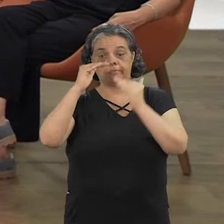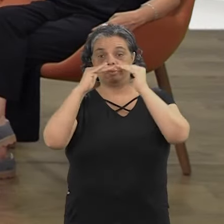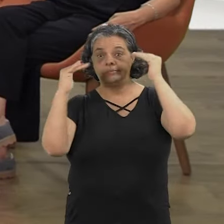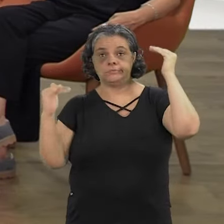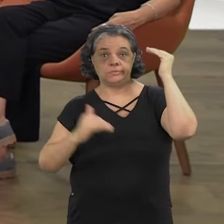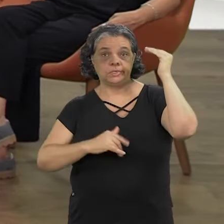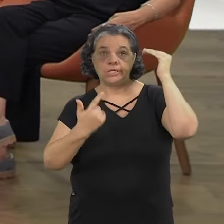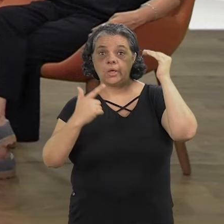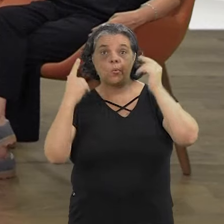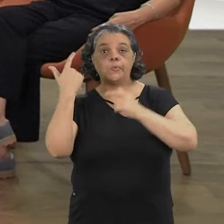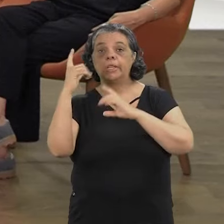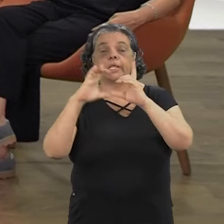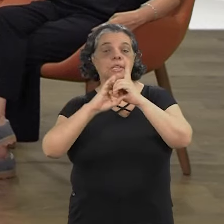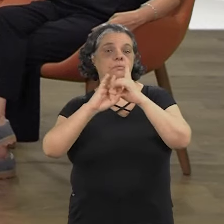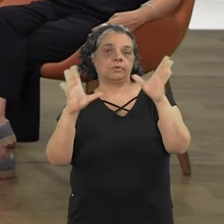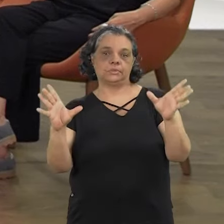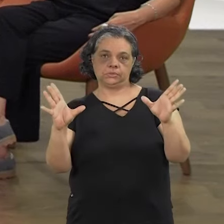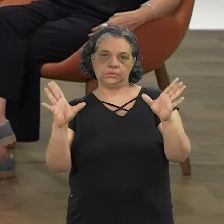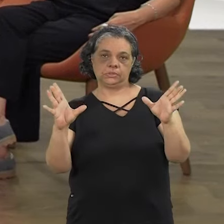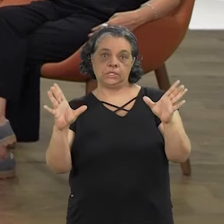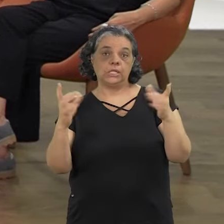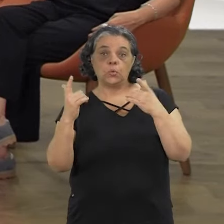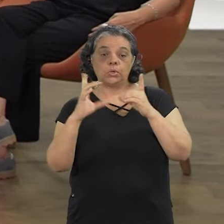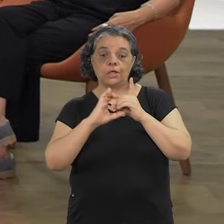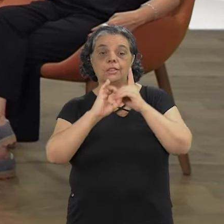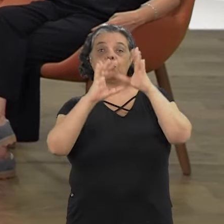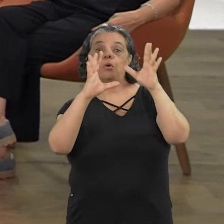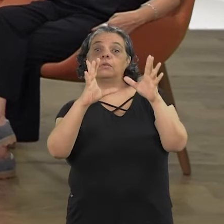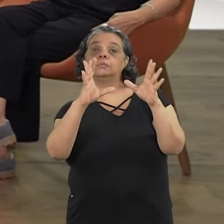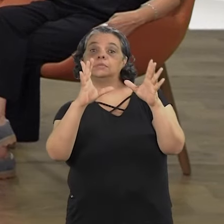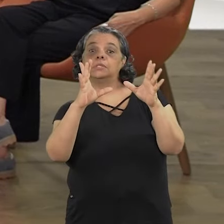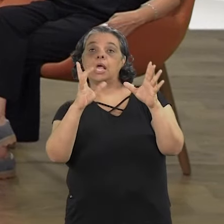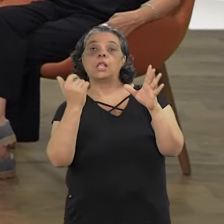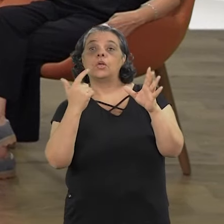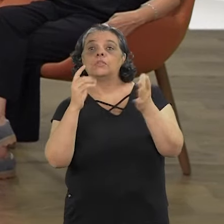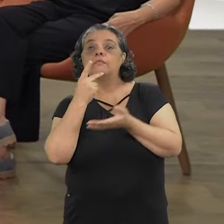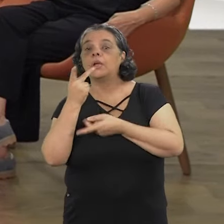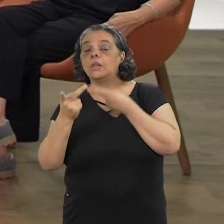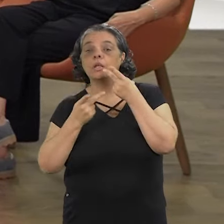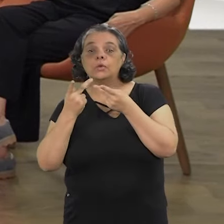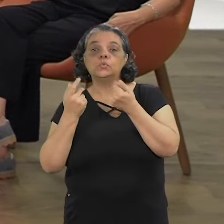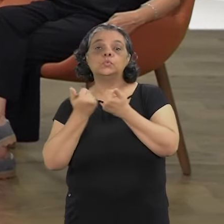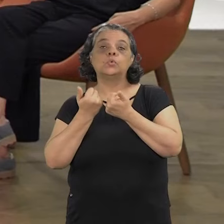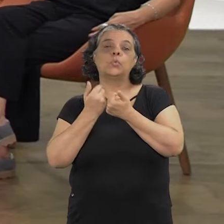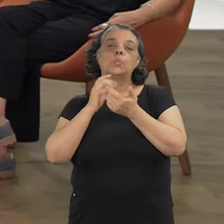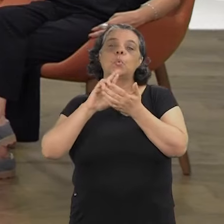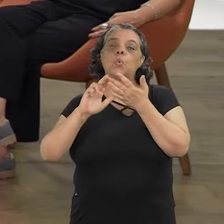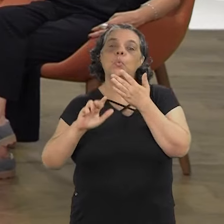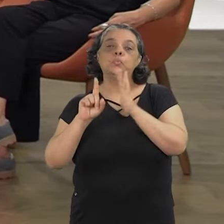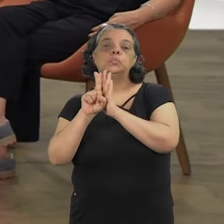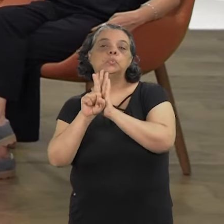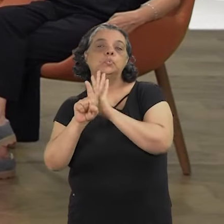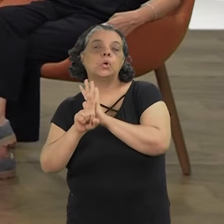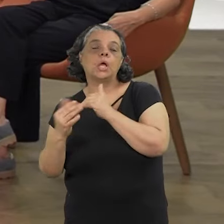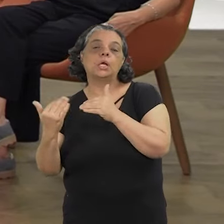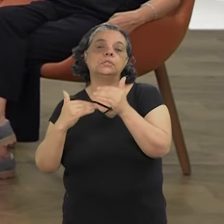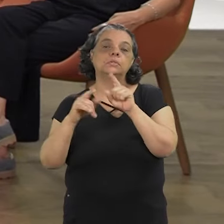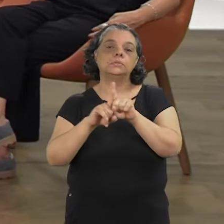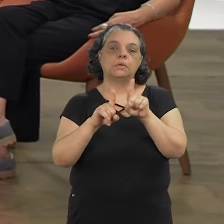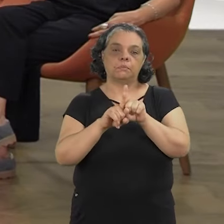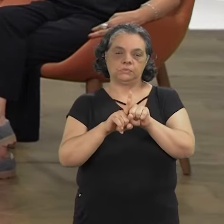desigualdade a gente não tem democracia né então se não tem democracia a gente tá falando de de várias outras questões né tá